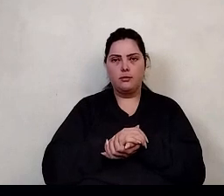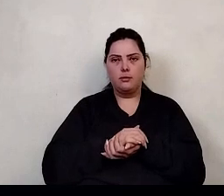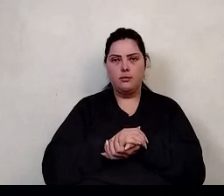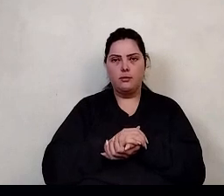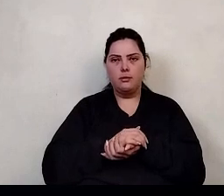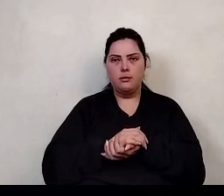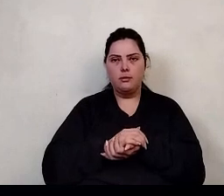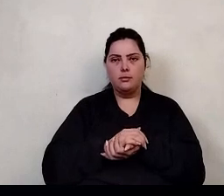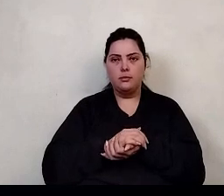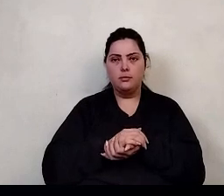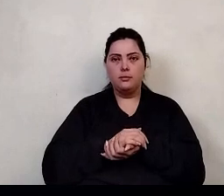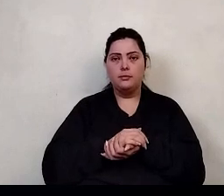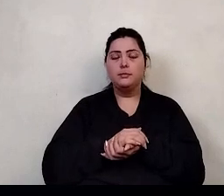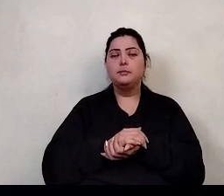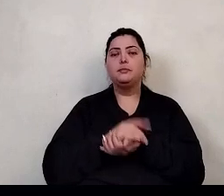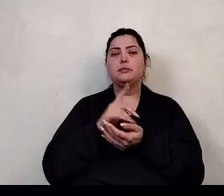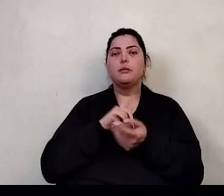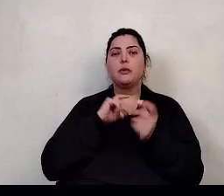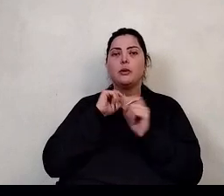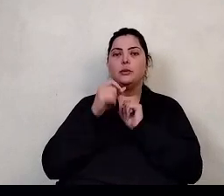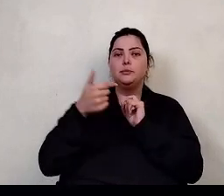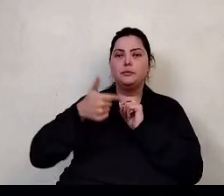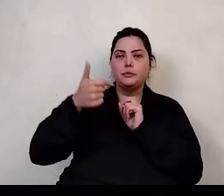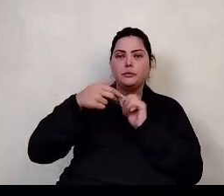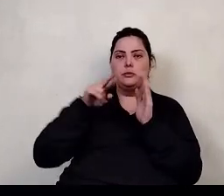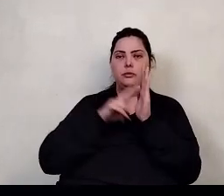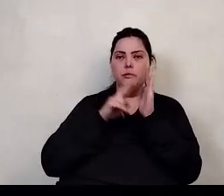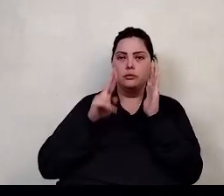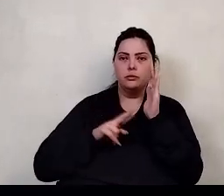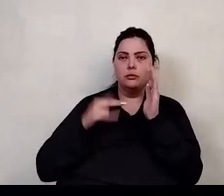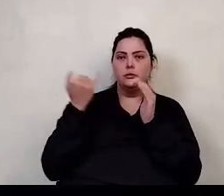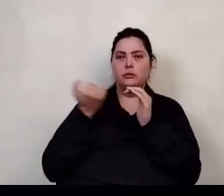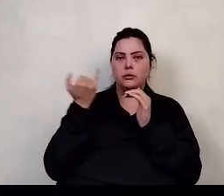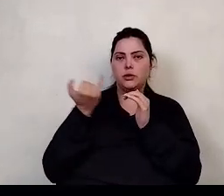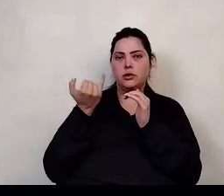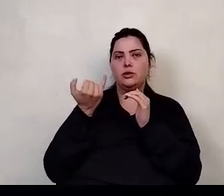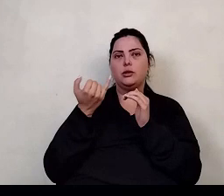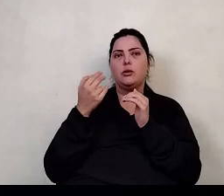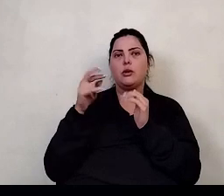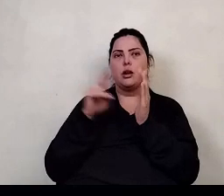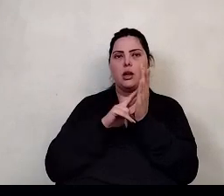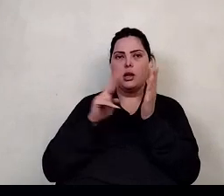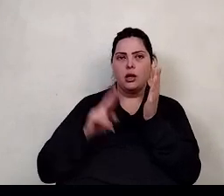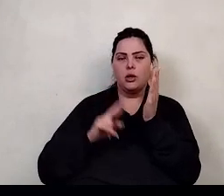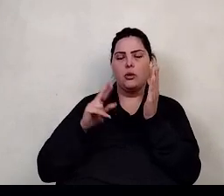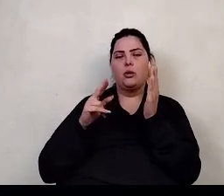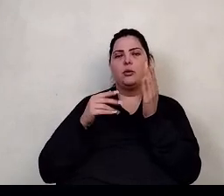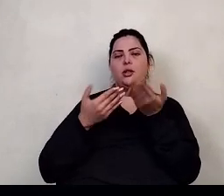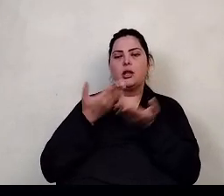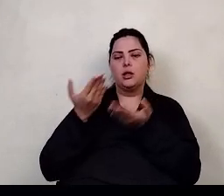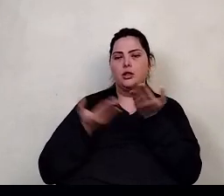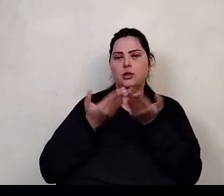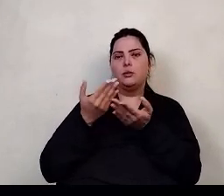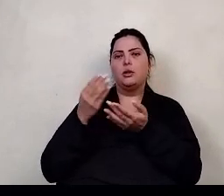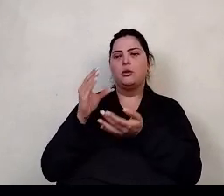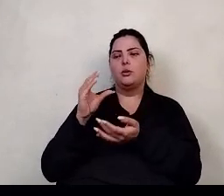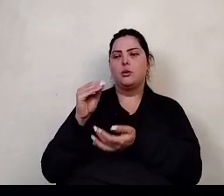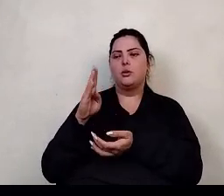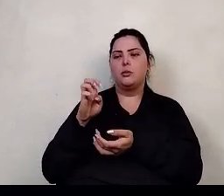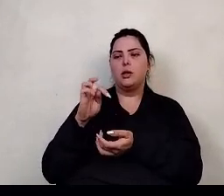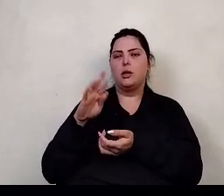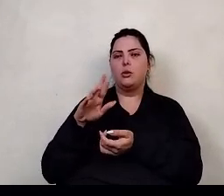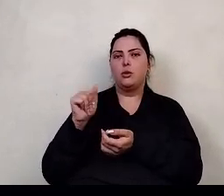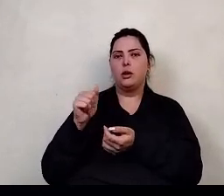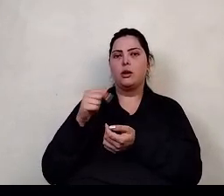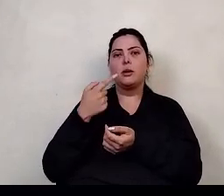Aí a gente também tem um segundo relatório que é muito importante, que é o relatório de cobertura. O relatório de cobertura, ele nos mostra o que é que de fato eu estou